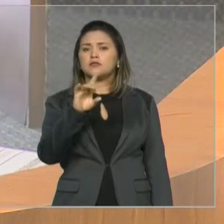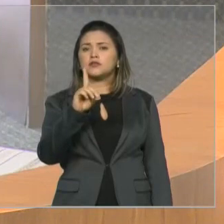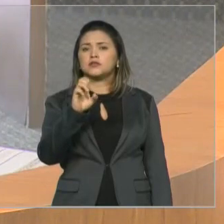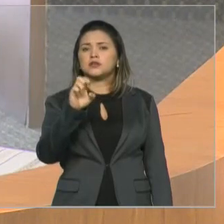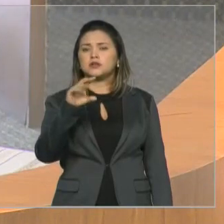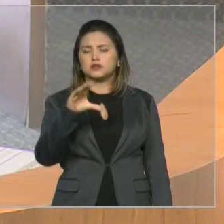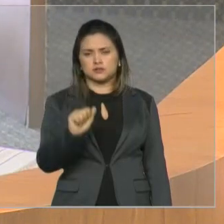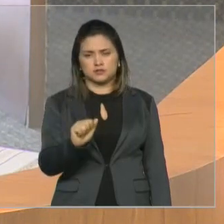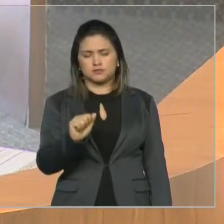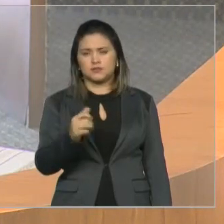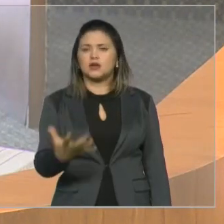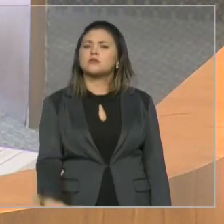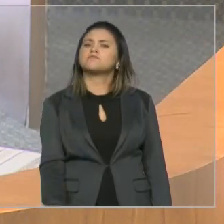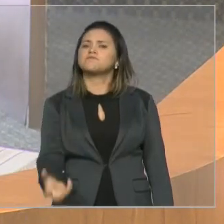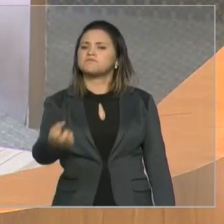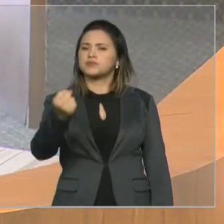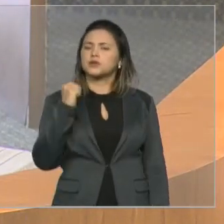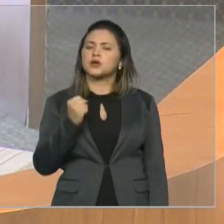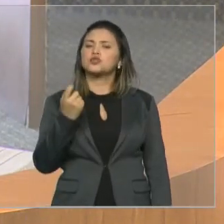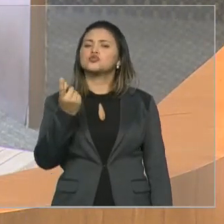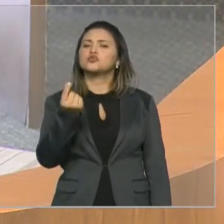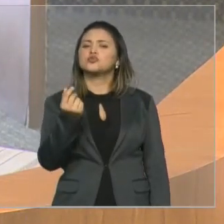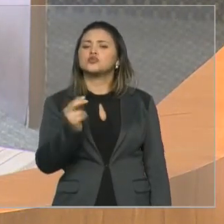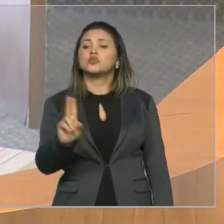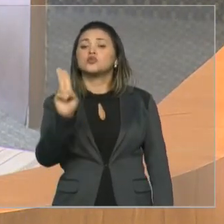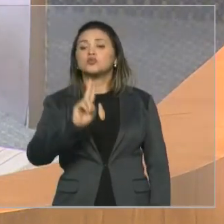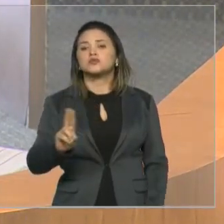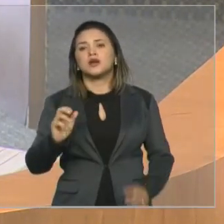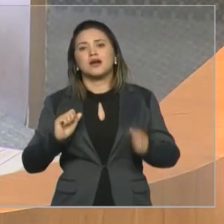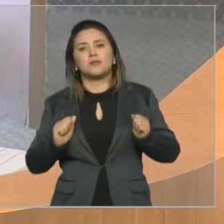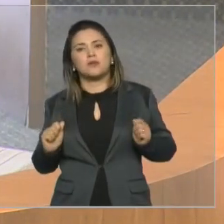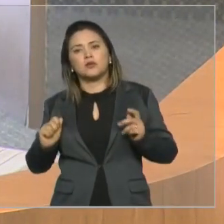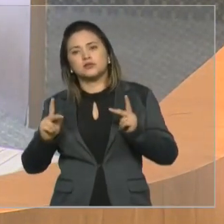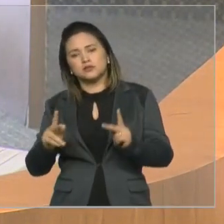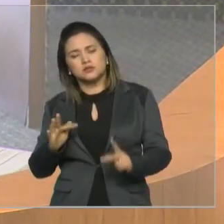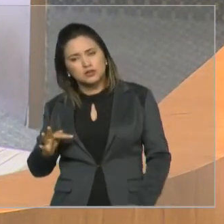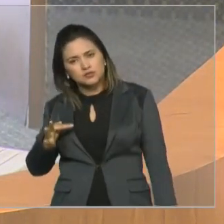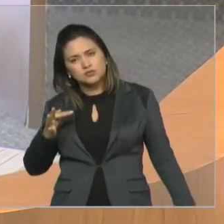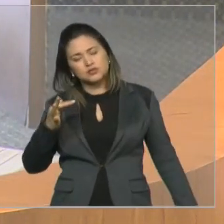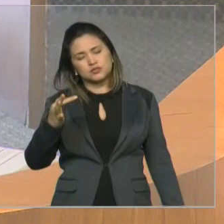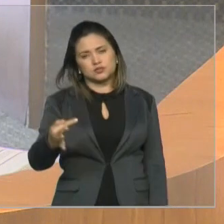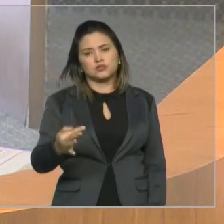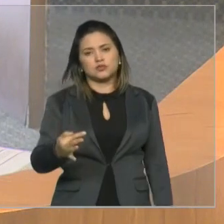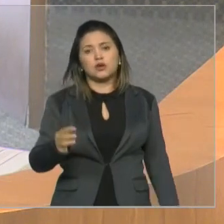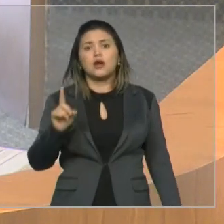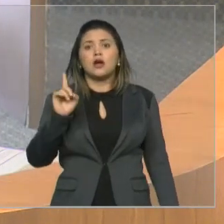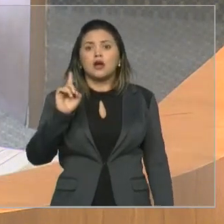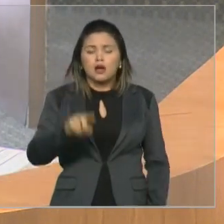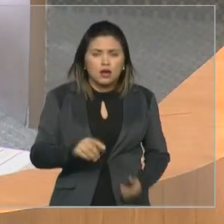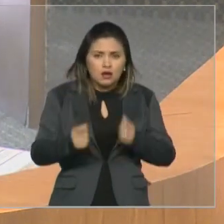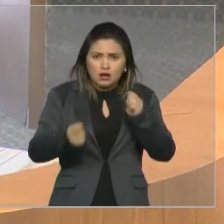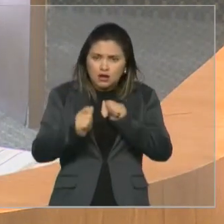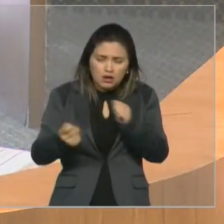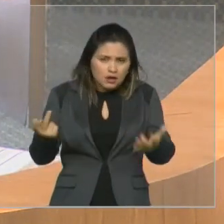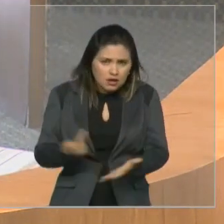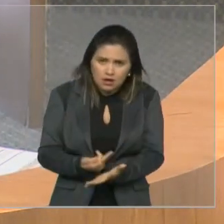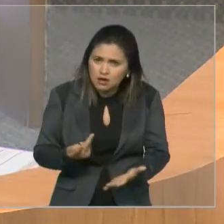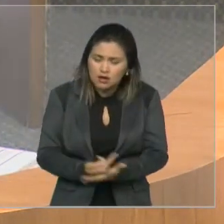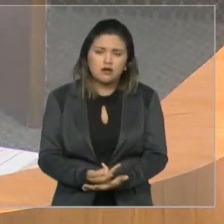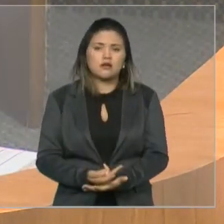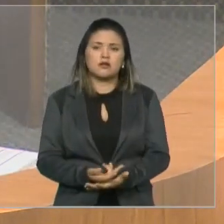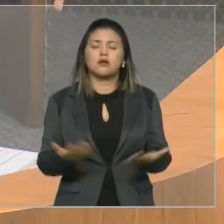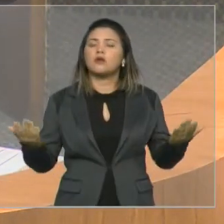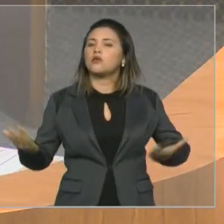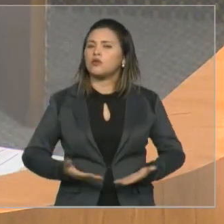servidores. Isso nada mais é do que a falta de gestão. E quando o governador Flávio Dino vem hoje tentar fazer